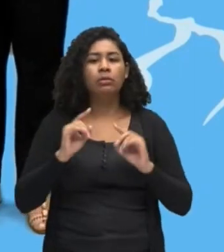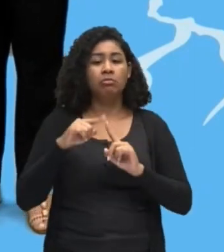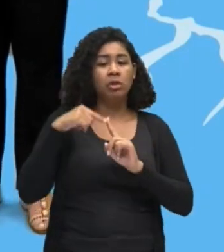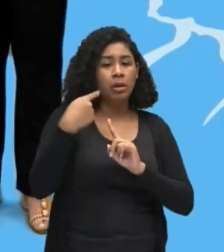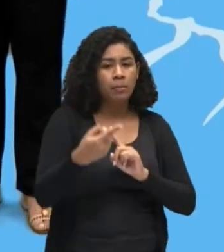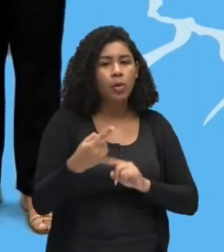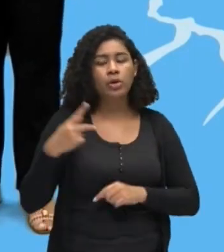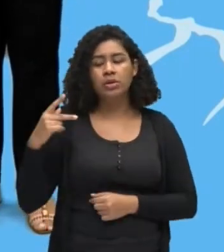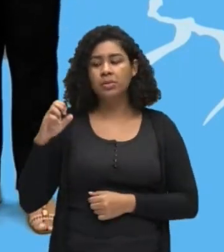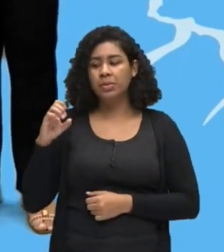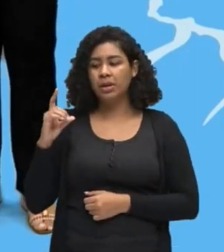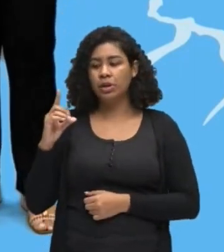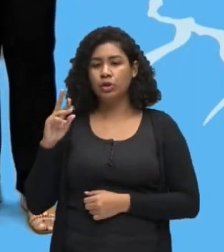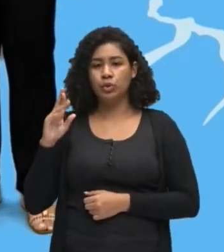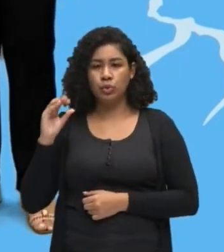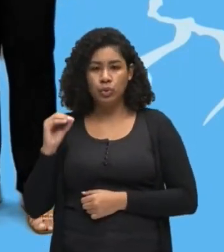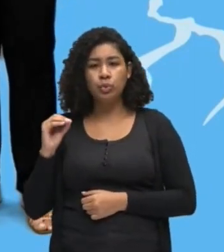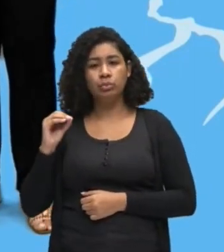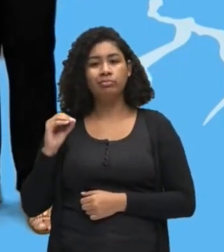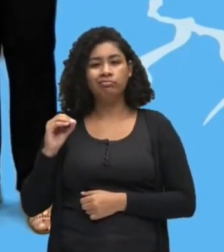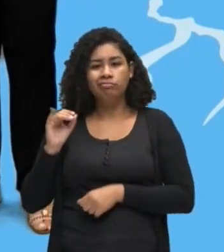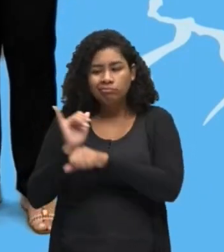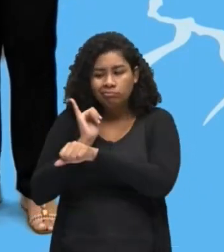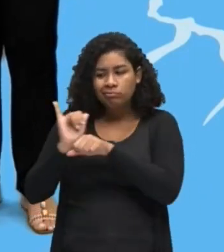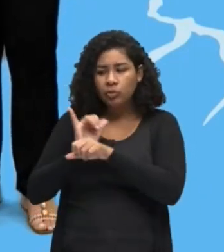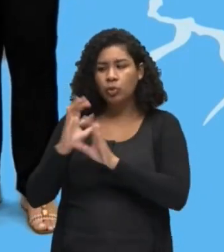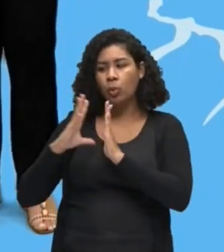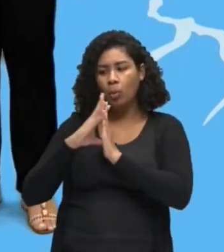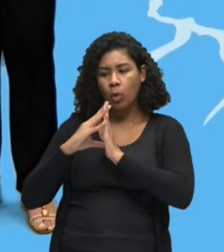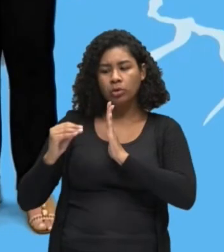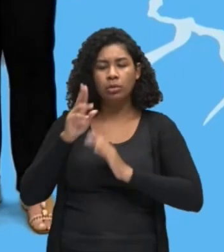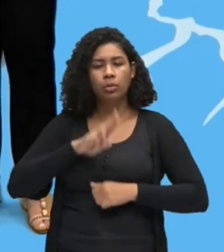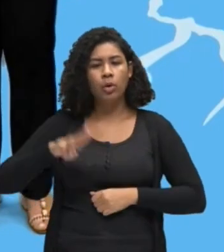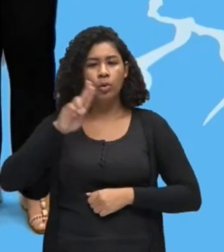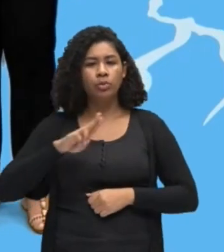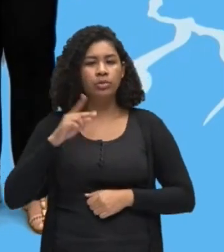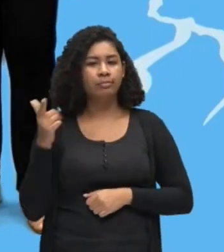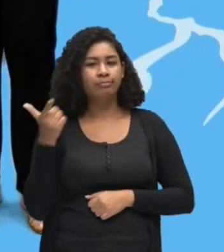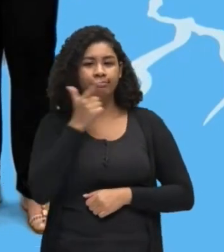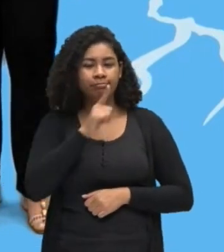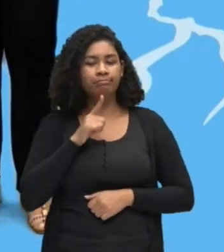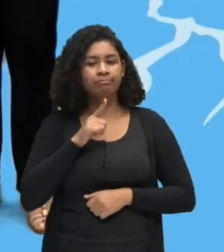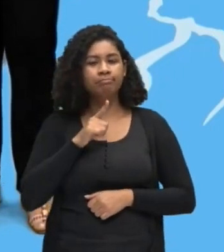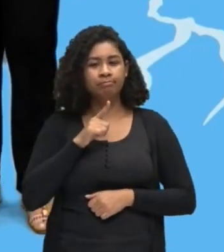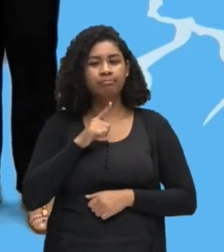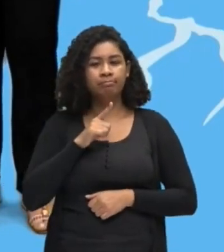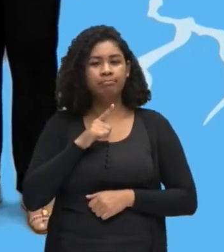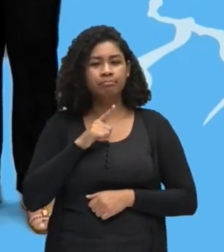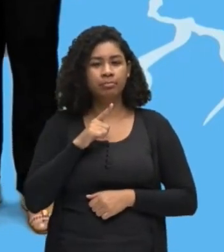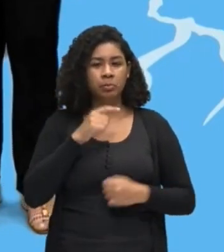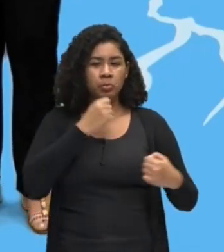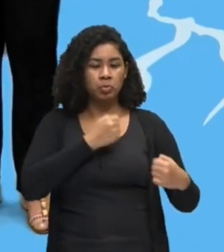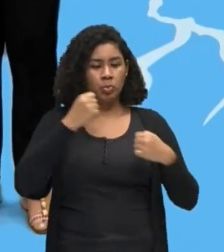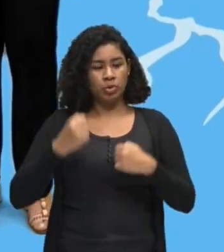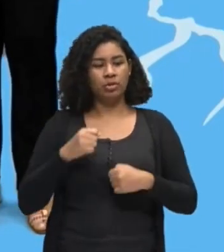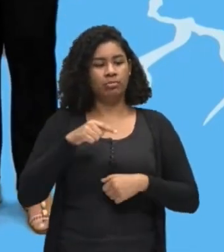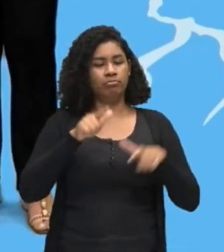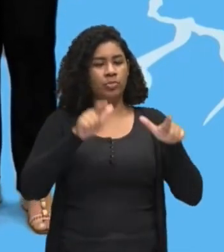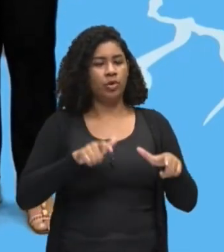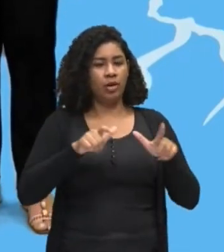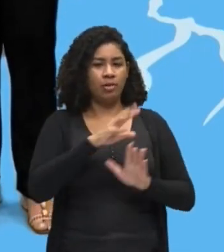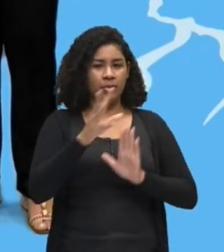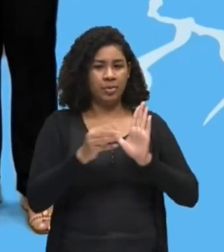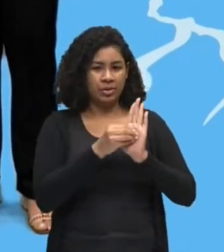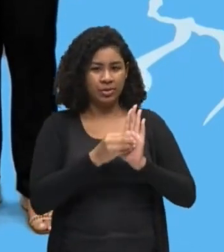Pedro Teixeira fosse usada pela coroa lusitana para reivindicar a posse da Amazônia. A incursão estabeleceu